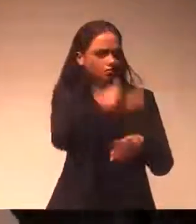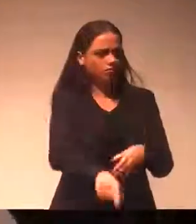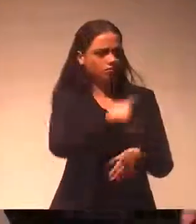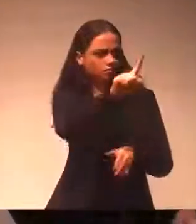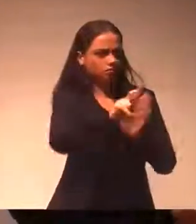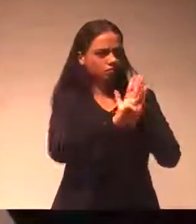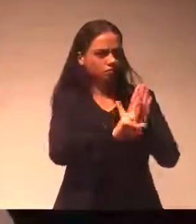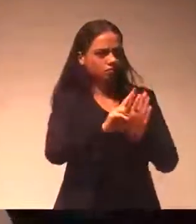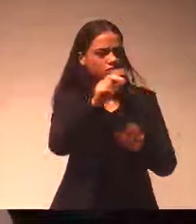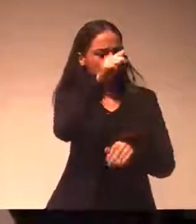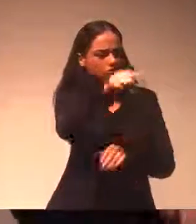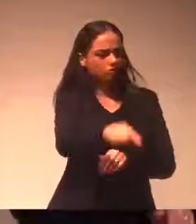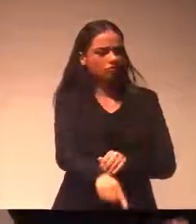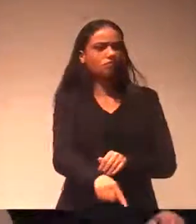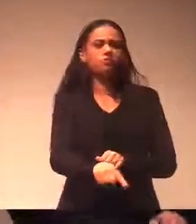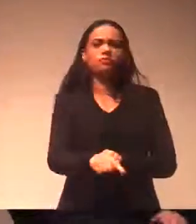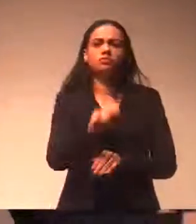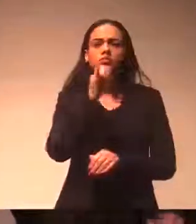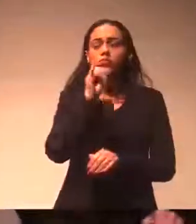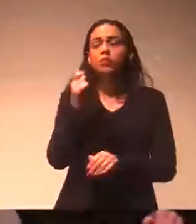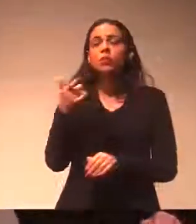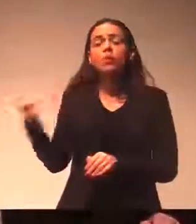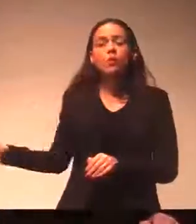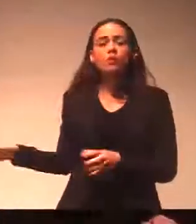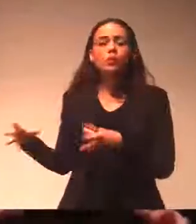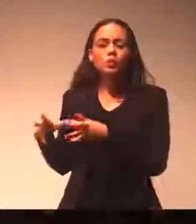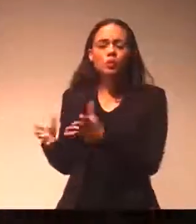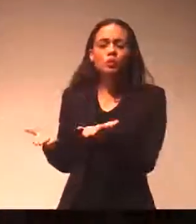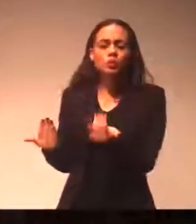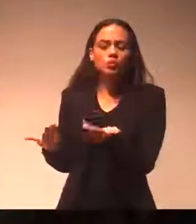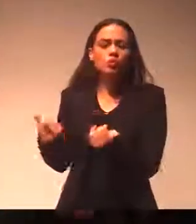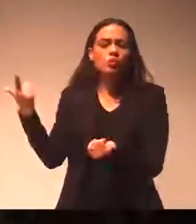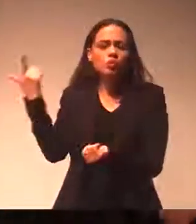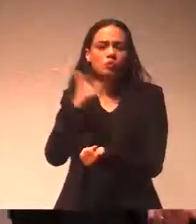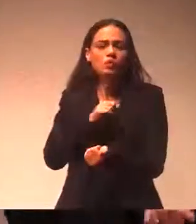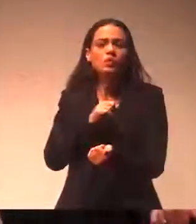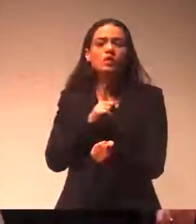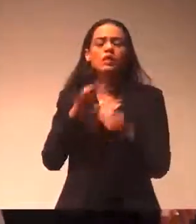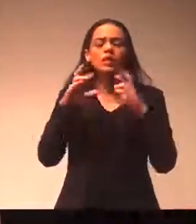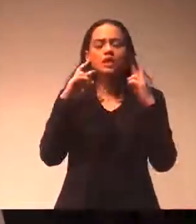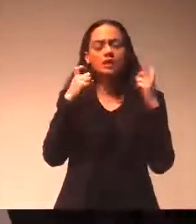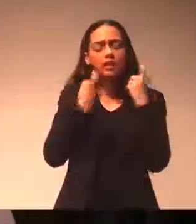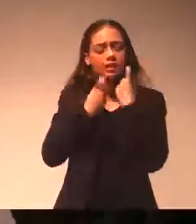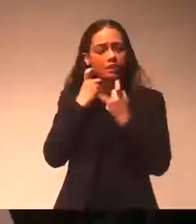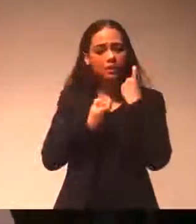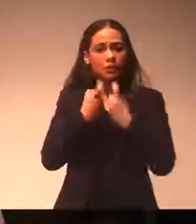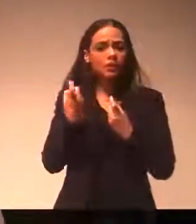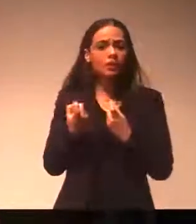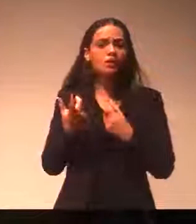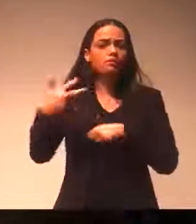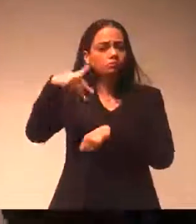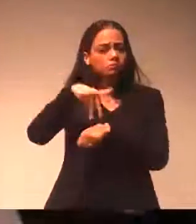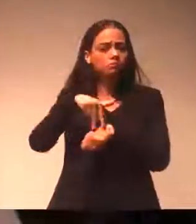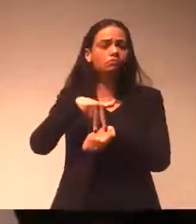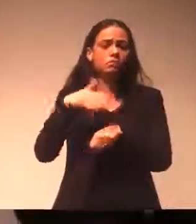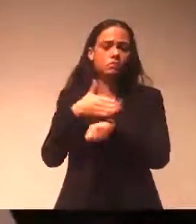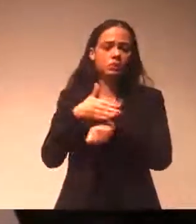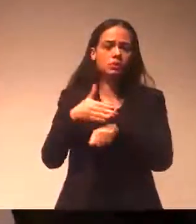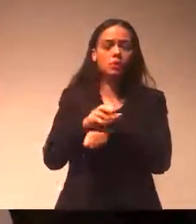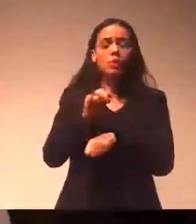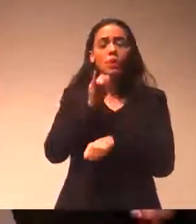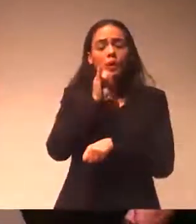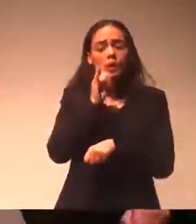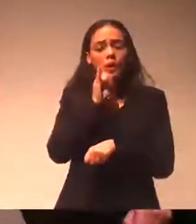possam participar das nossas sessões, conselhos municipais possam participar das sessões, alguém de um bairro que não tem uma associação,